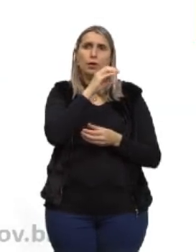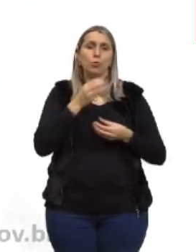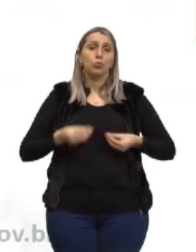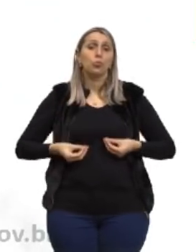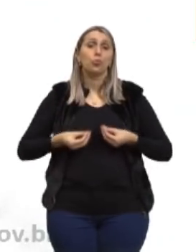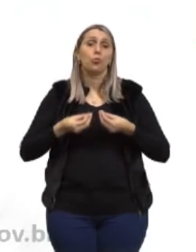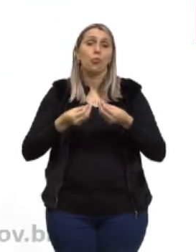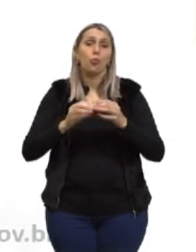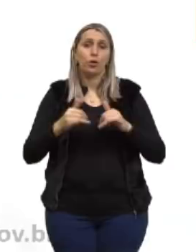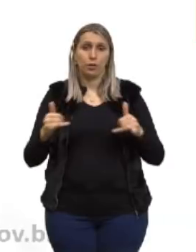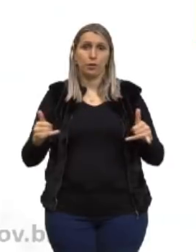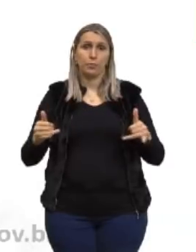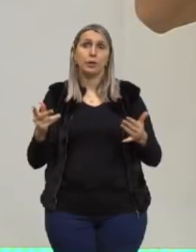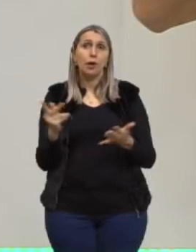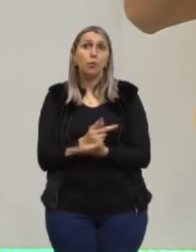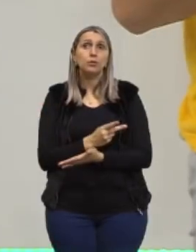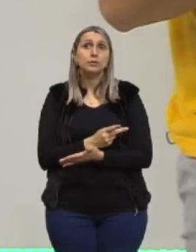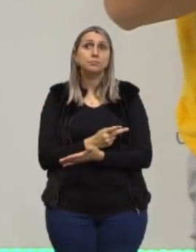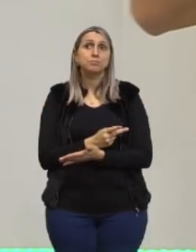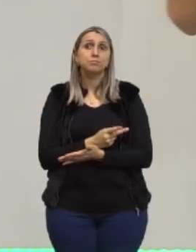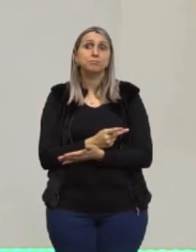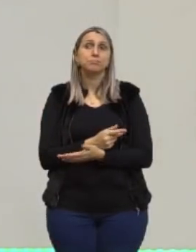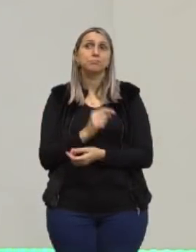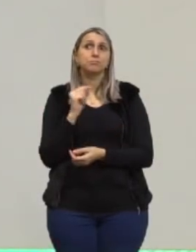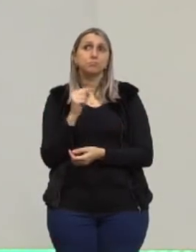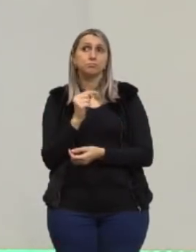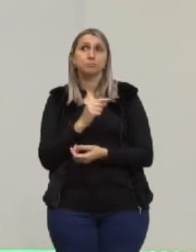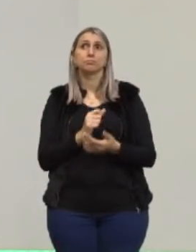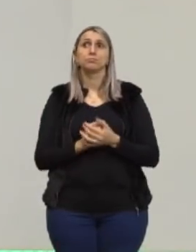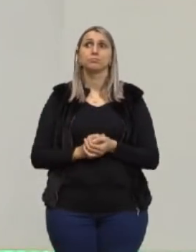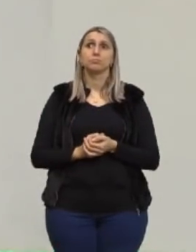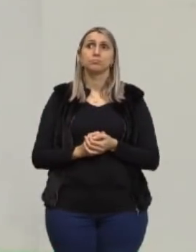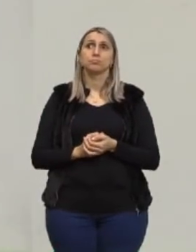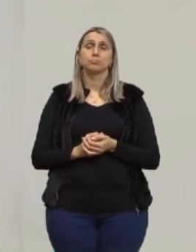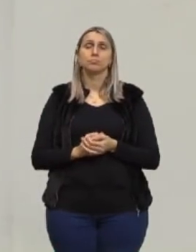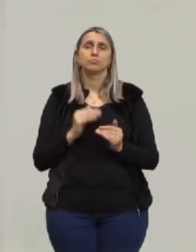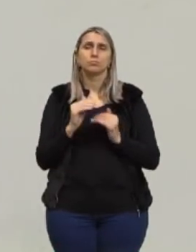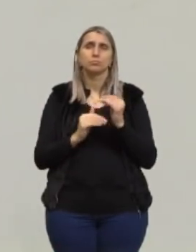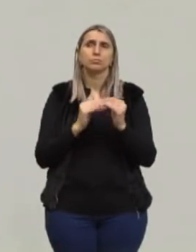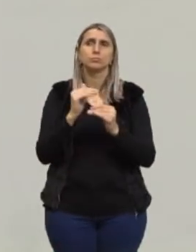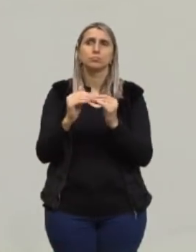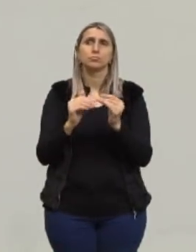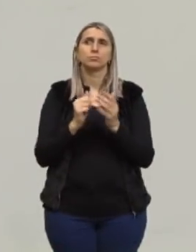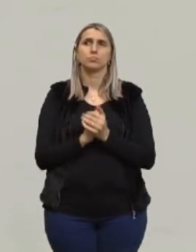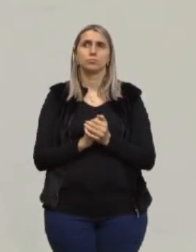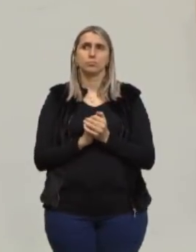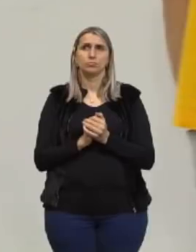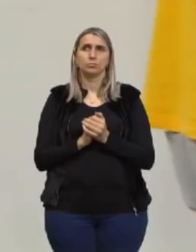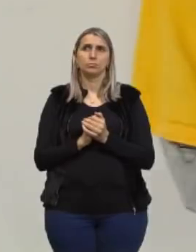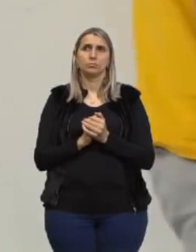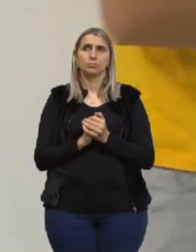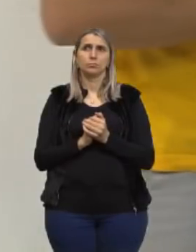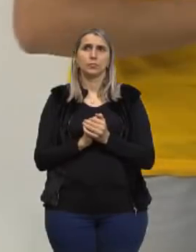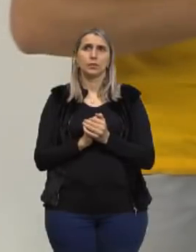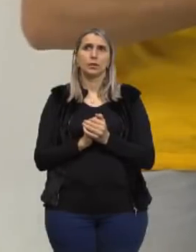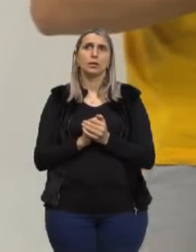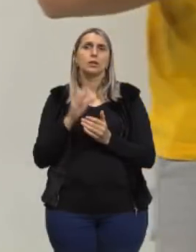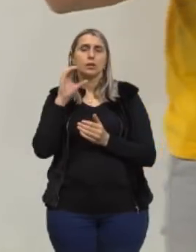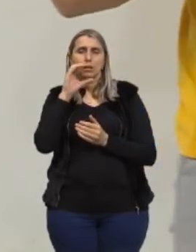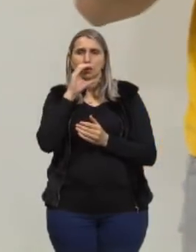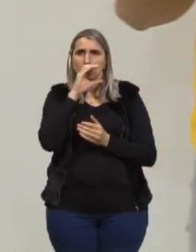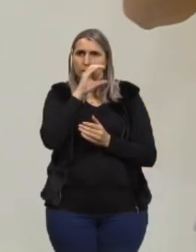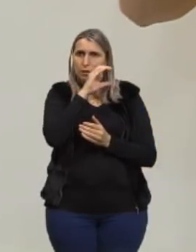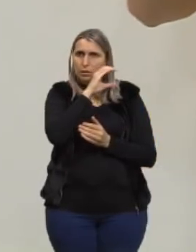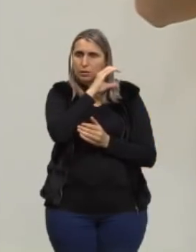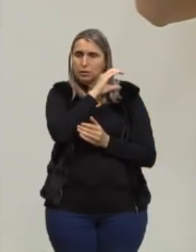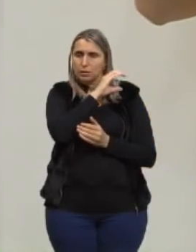para que essa reação ocorra neste caso aqui é um processo e exotérmico tem